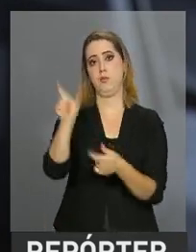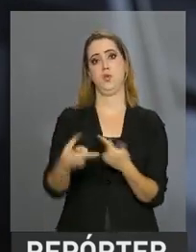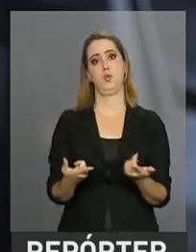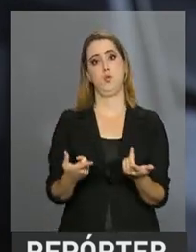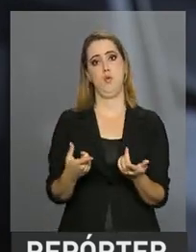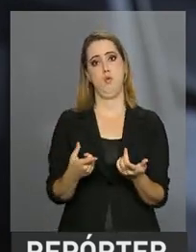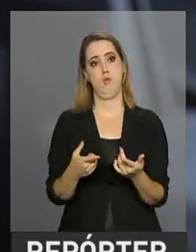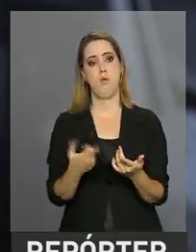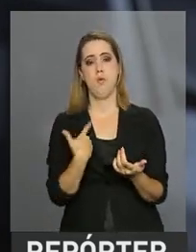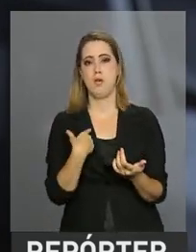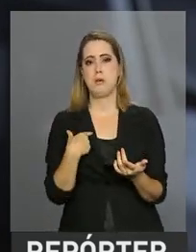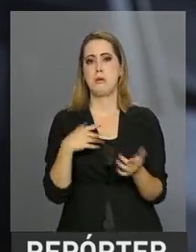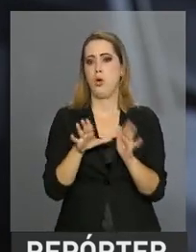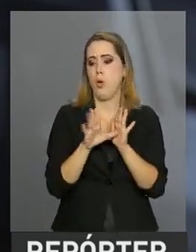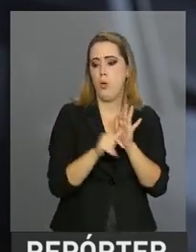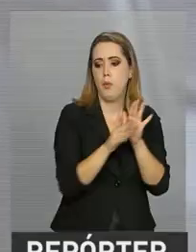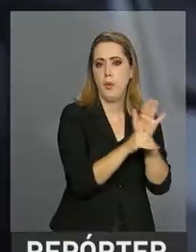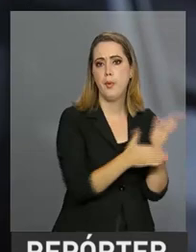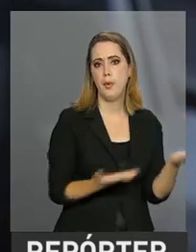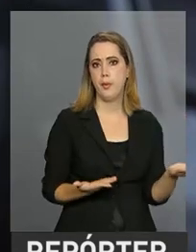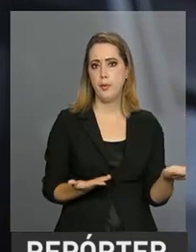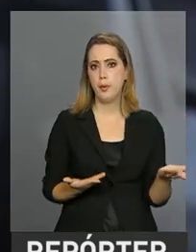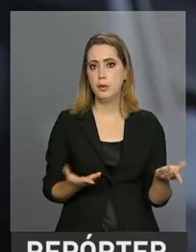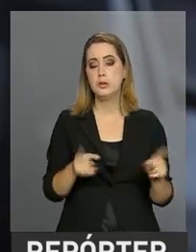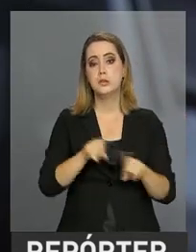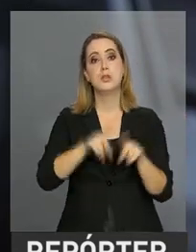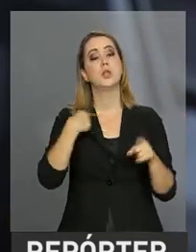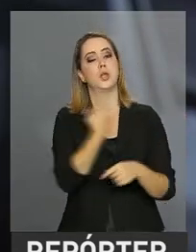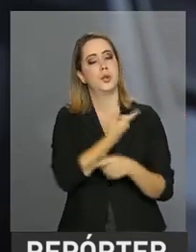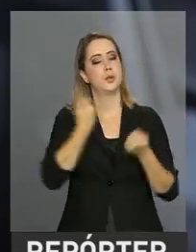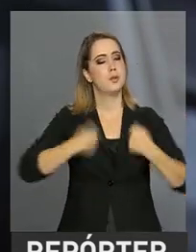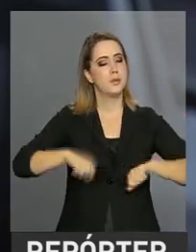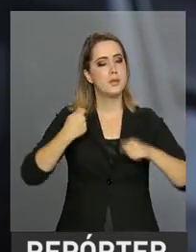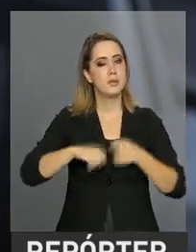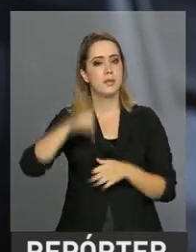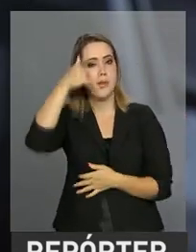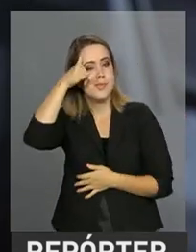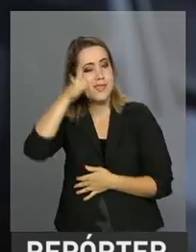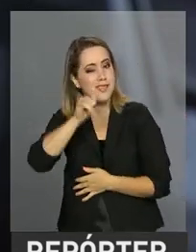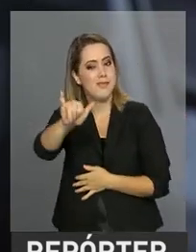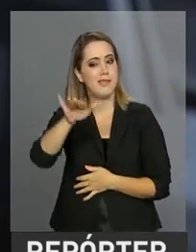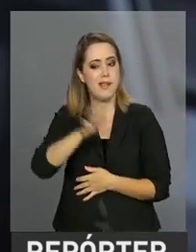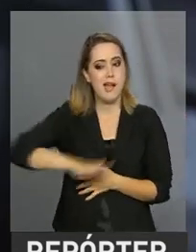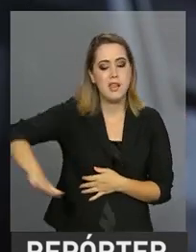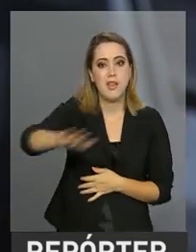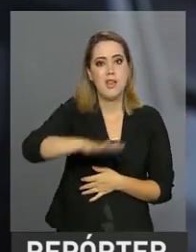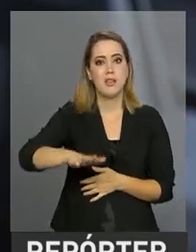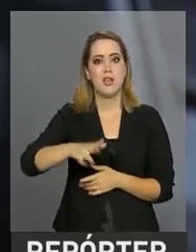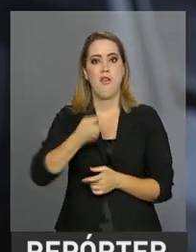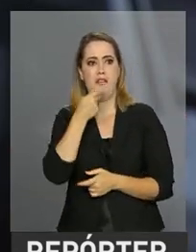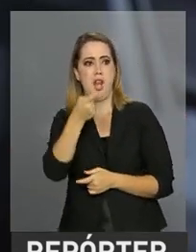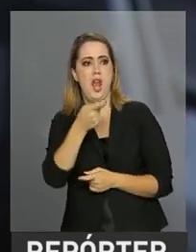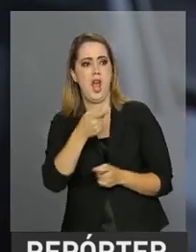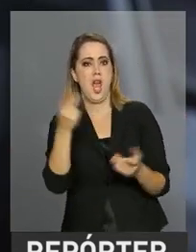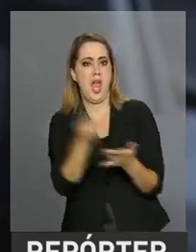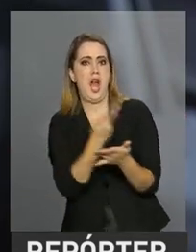para prática criminosa até. Nós precisamos evitar que essa demonização da Lei